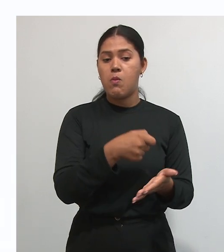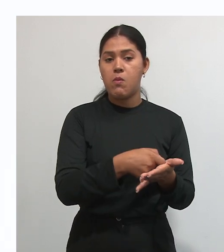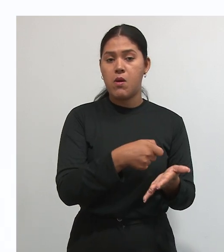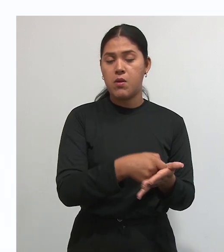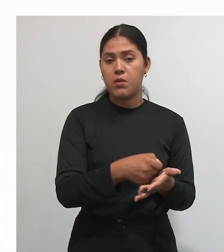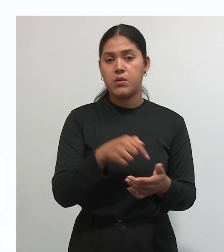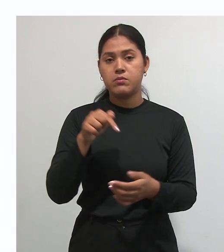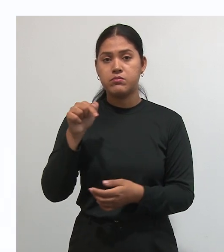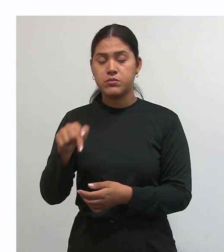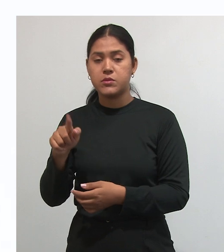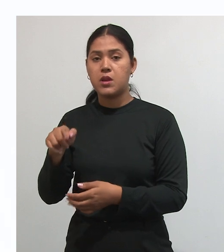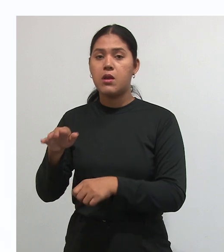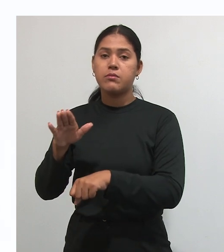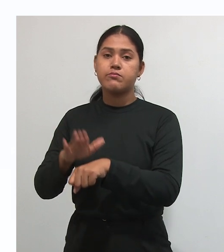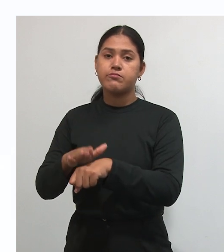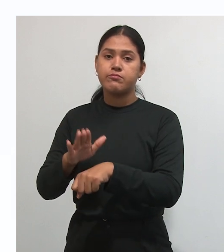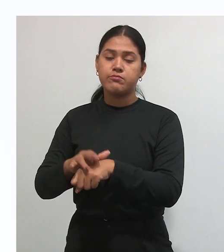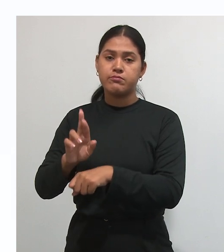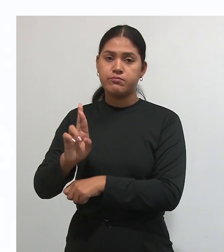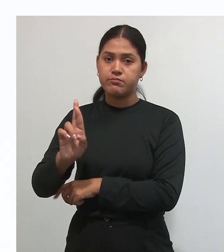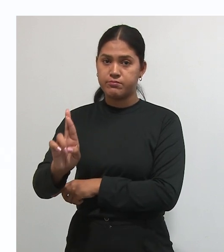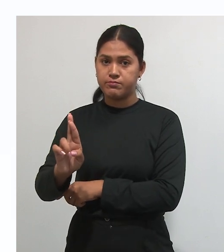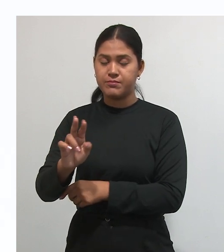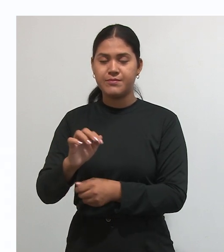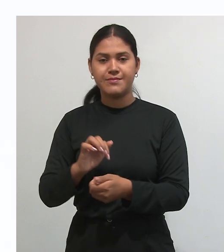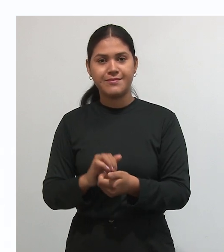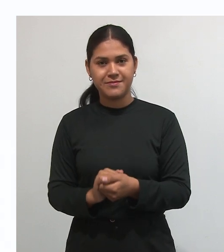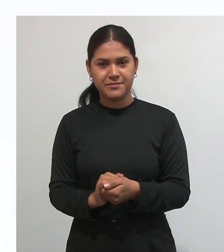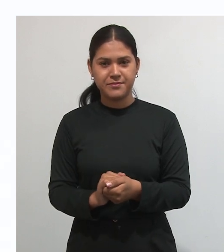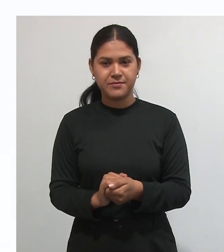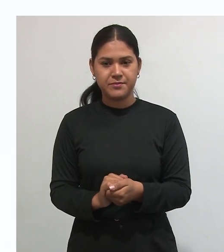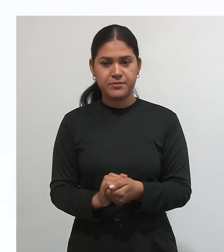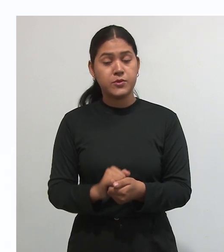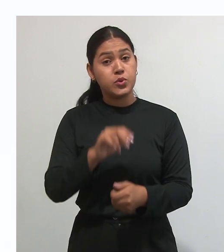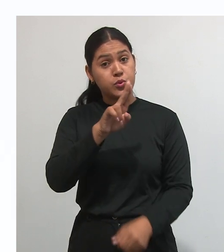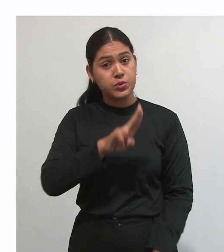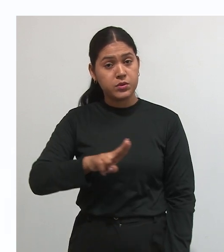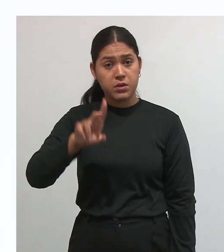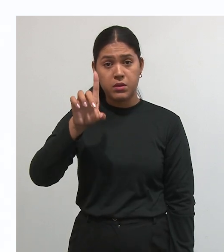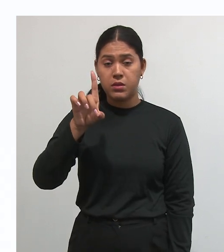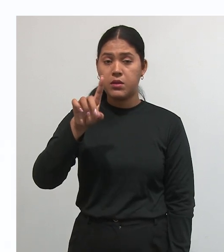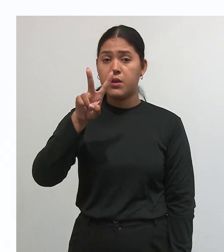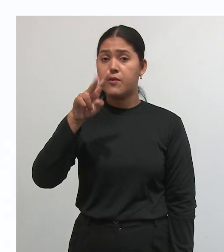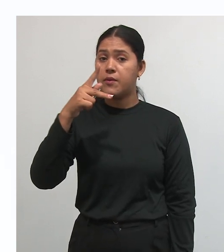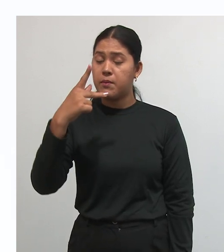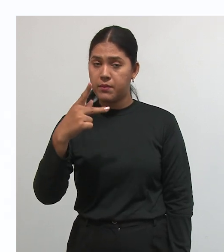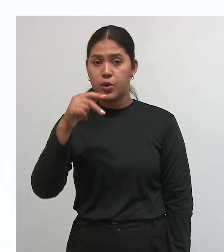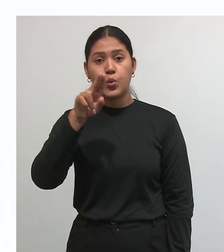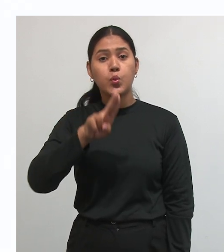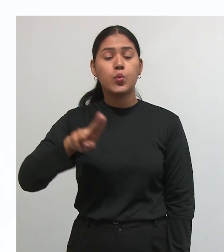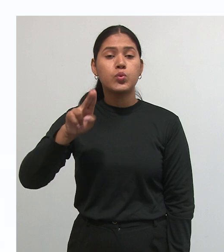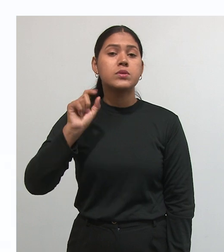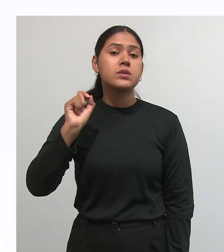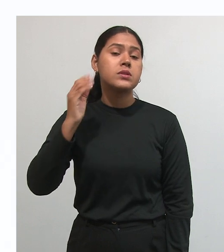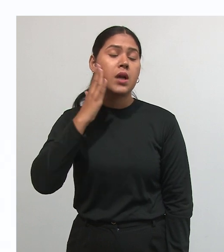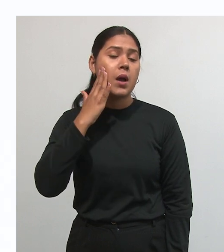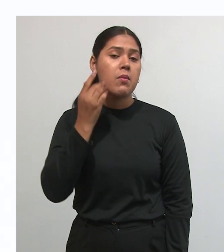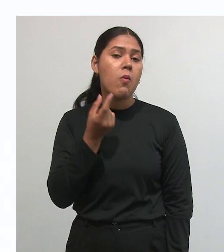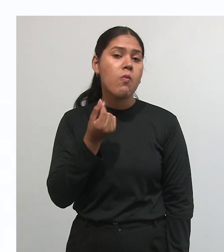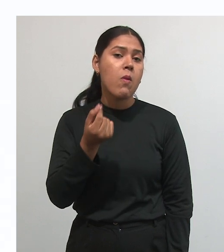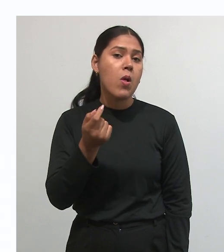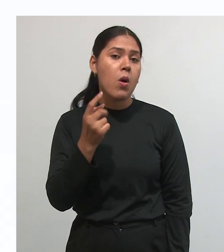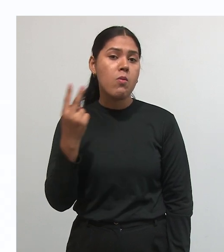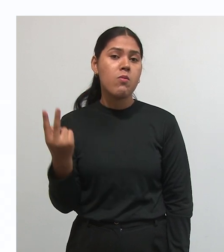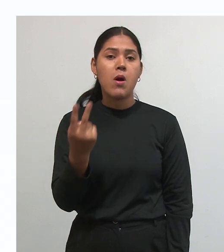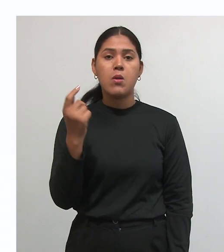facultativo. É por meio das DVPs que a gente encontra o quê? O resultado patrimonial.